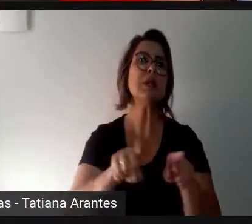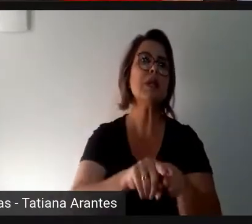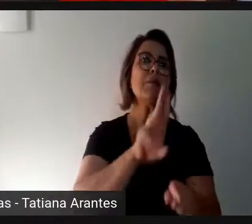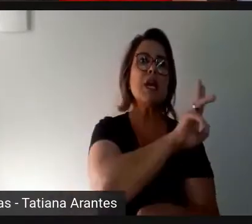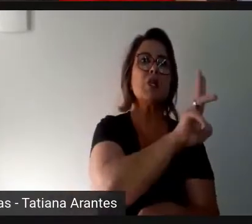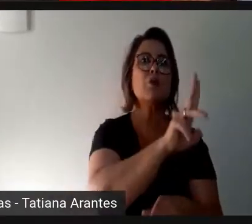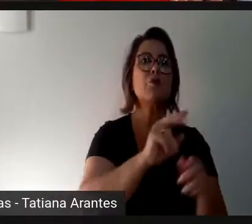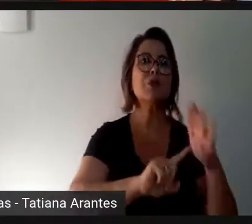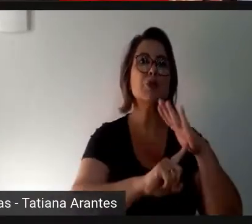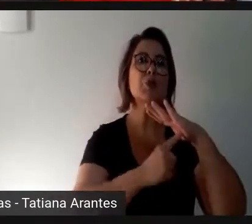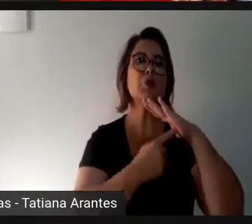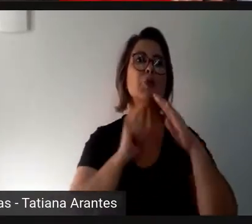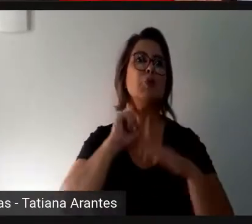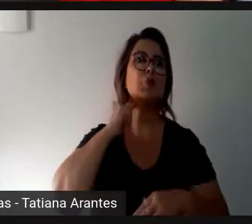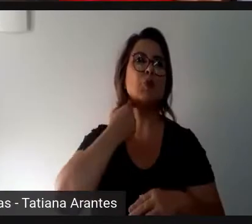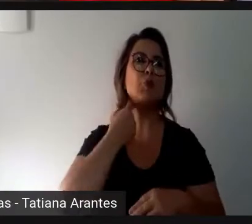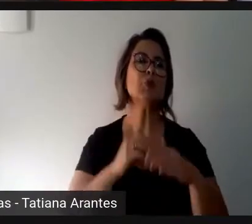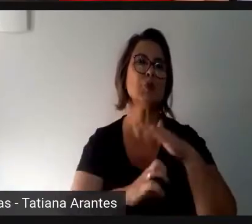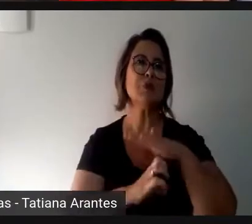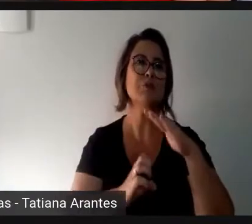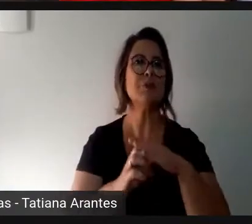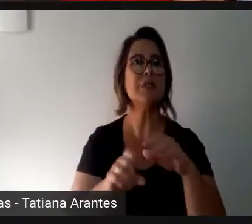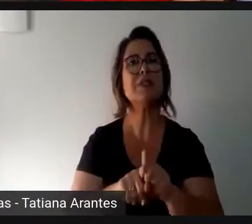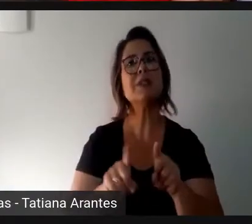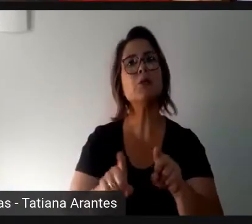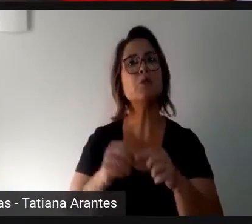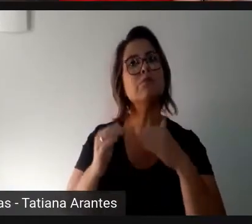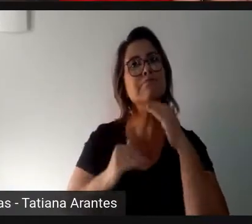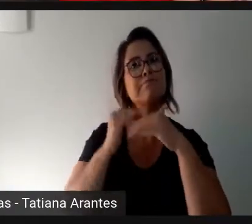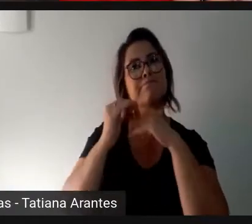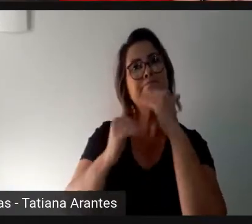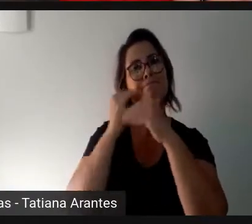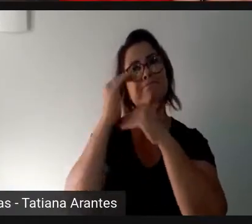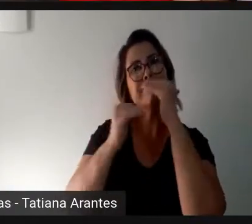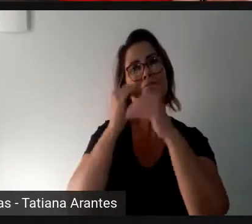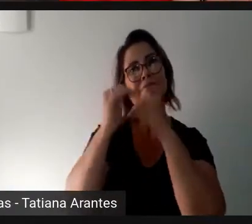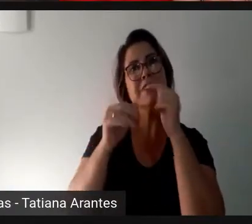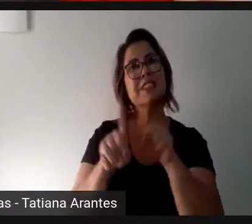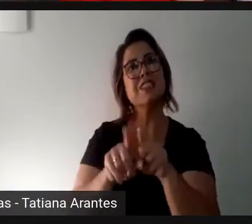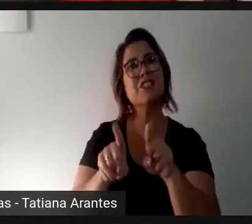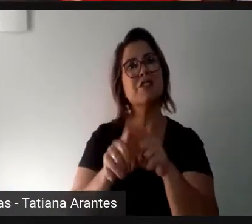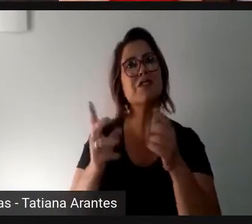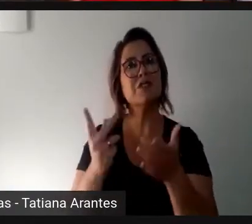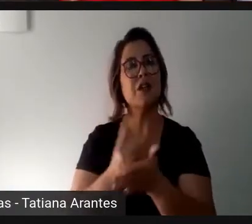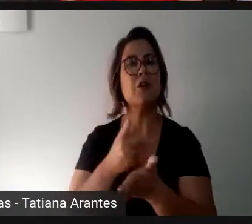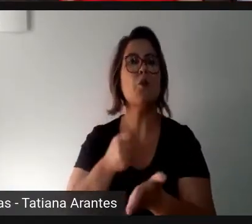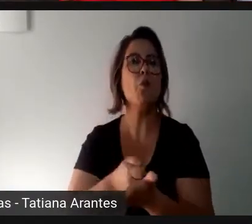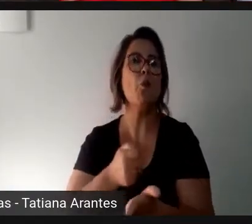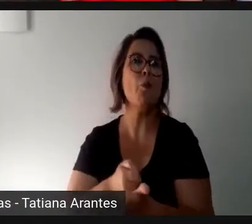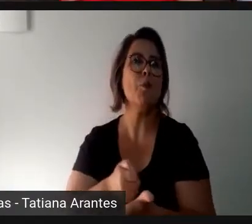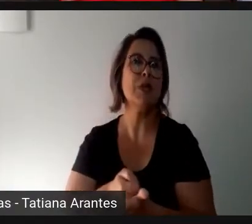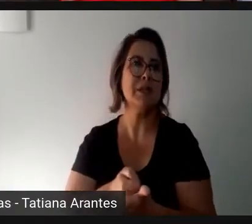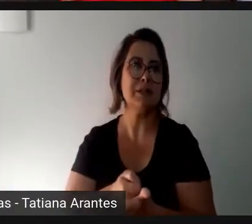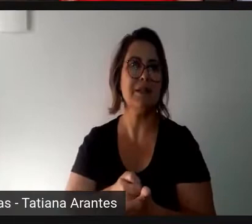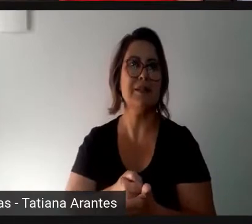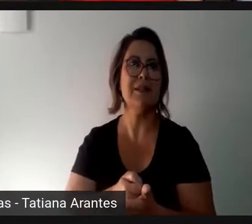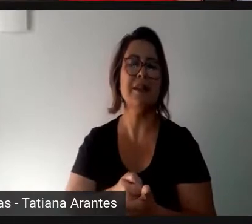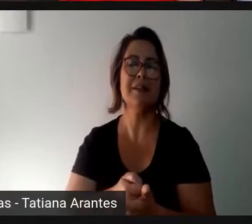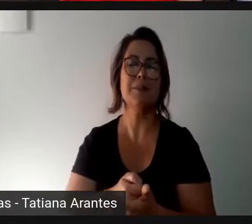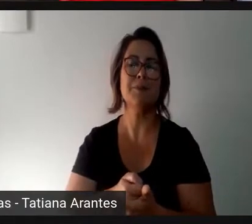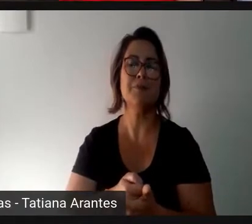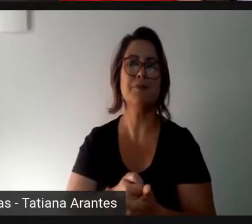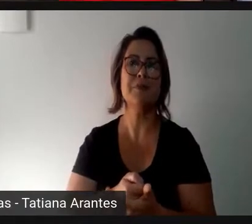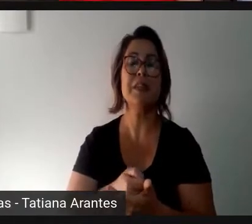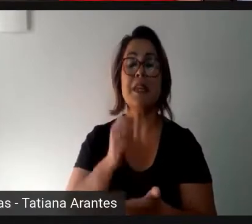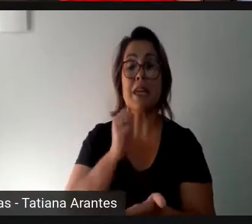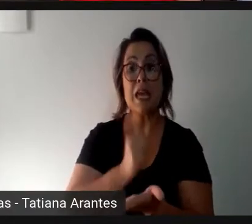importante. A nova lei de licitações, já em adiantado estado aqui no Poder Legislativo, ela obriga, né, ela vai passar a obrigar que para